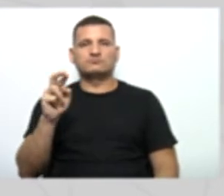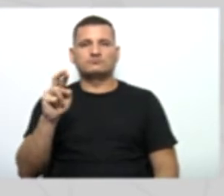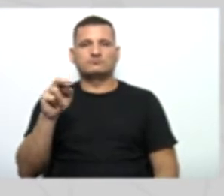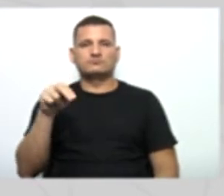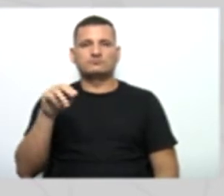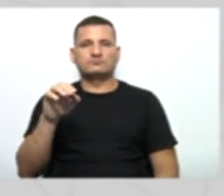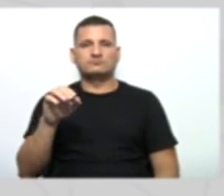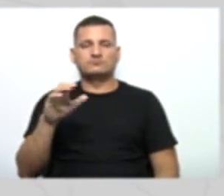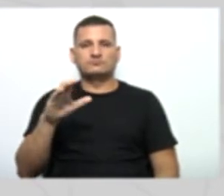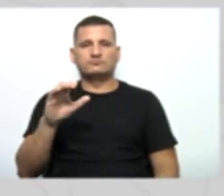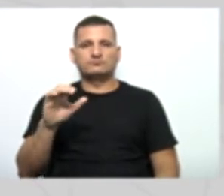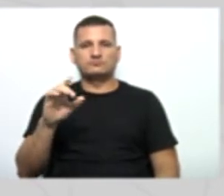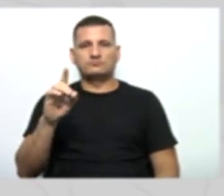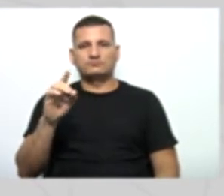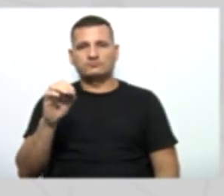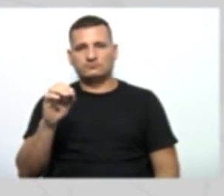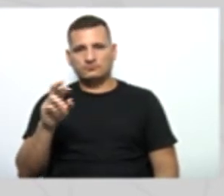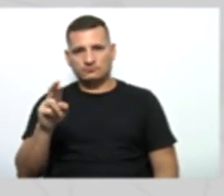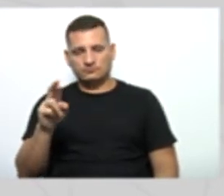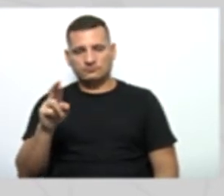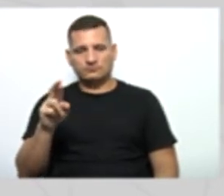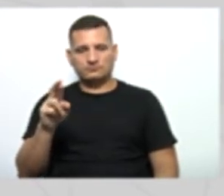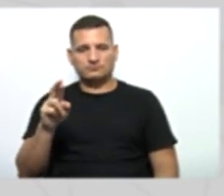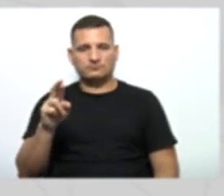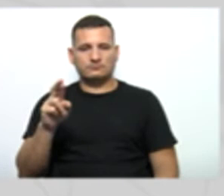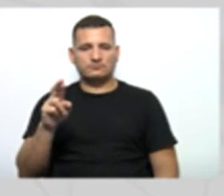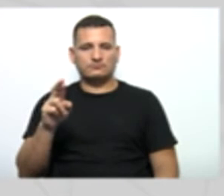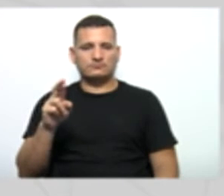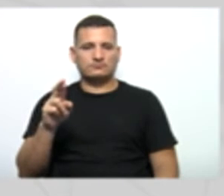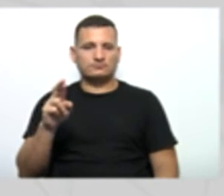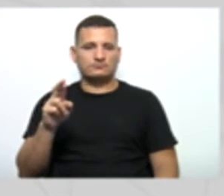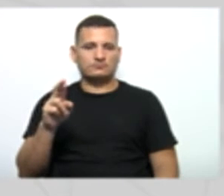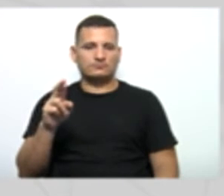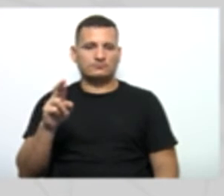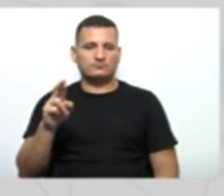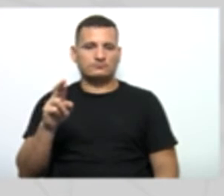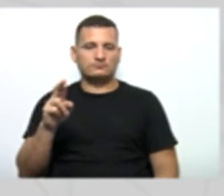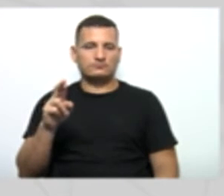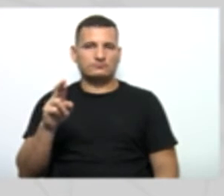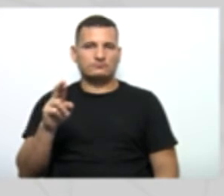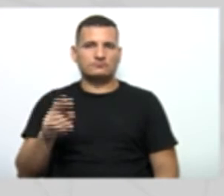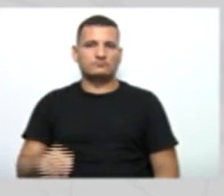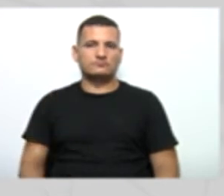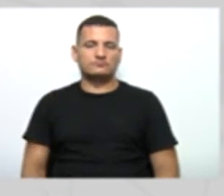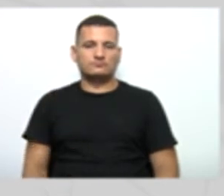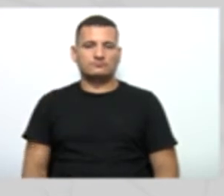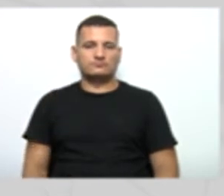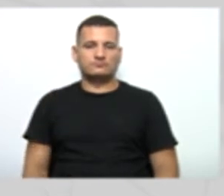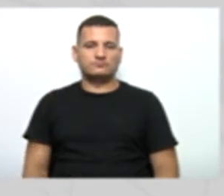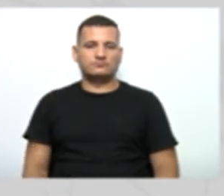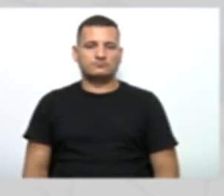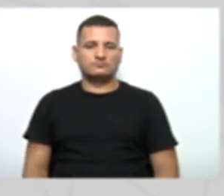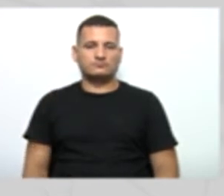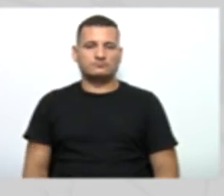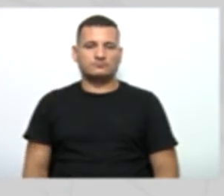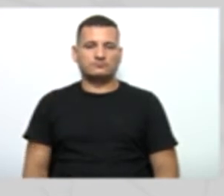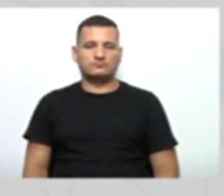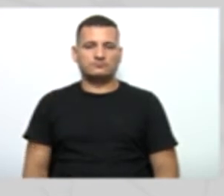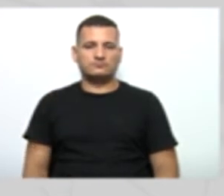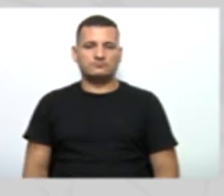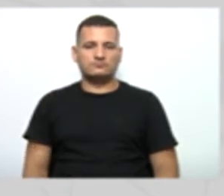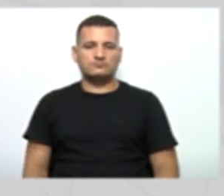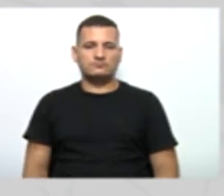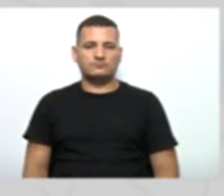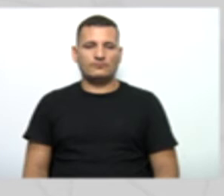vai ser afetada. Então assim, ó, observem aqui que a simbologia muda. Olha